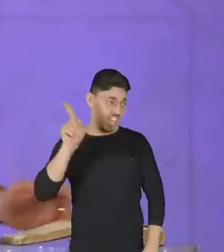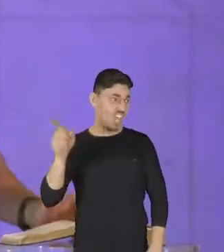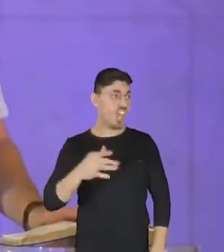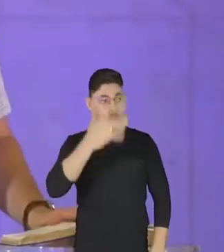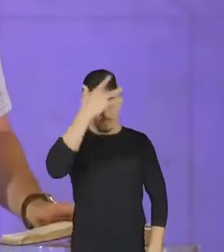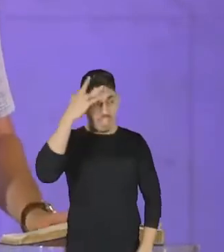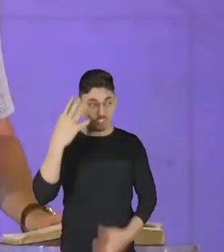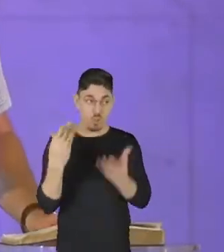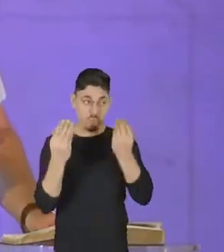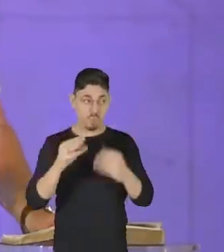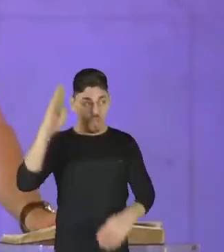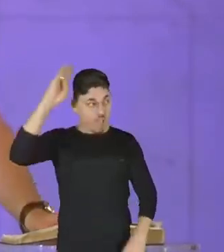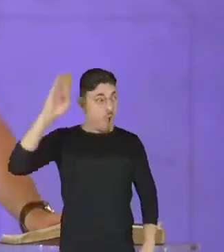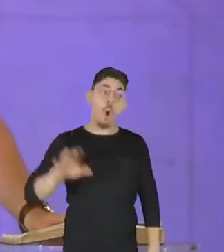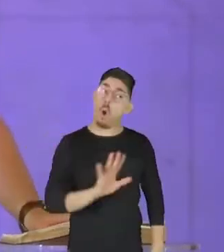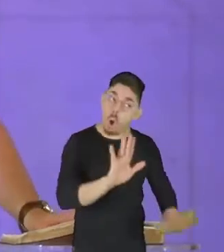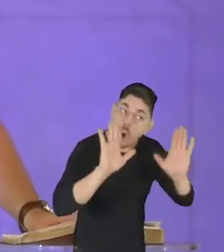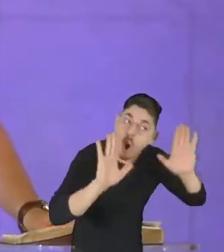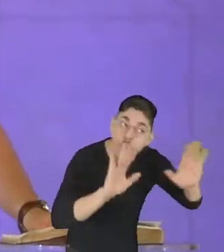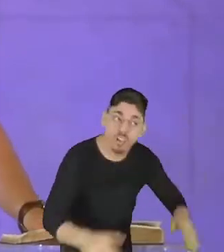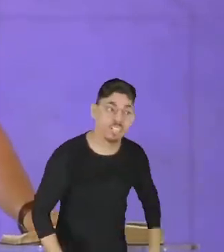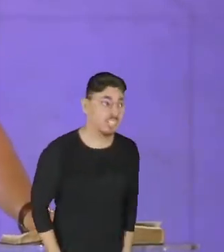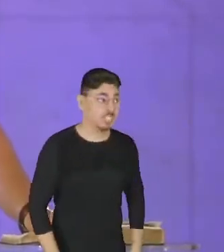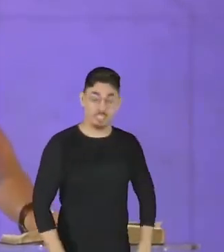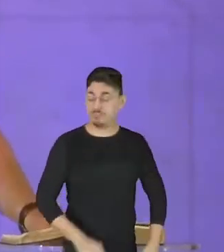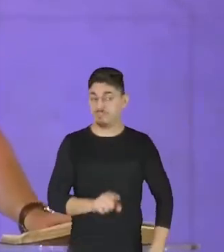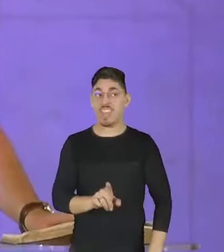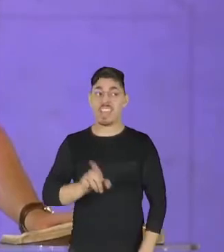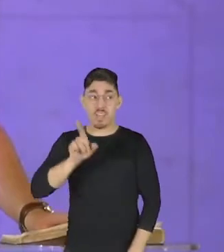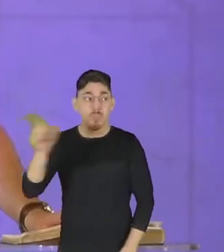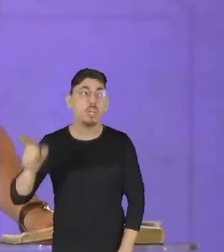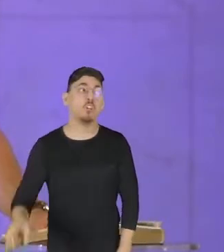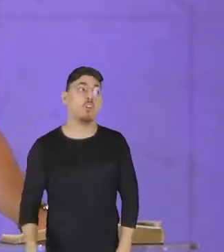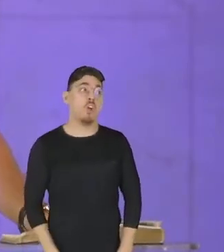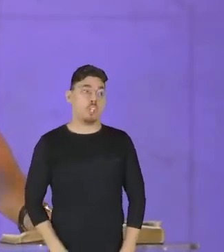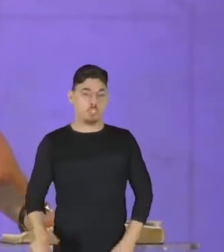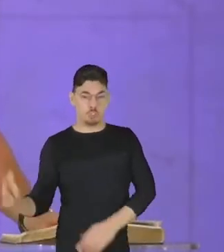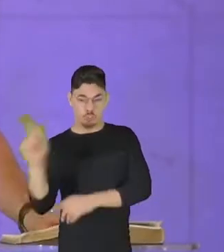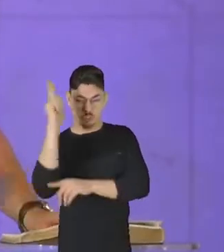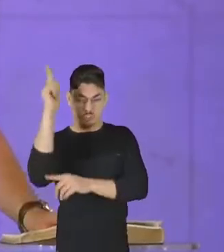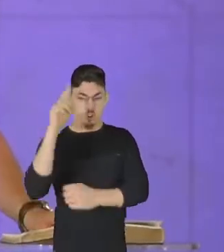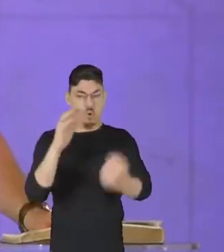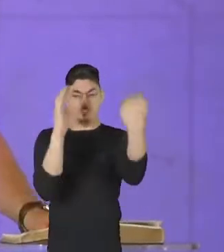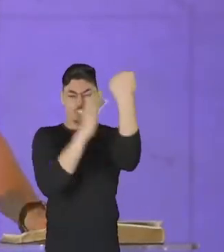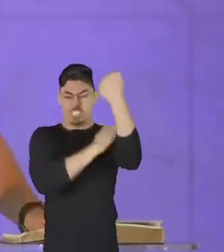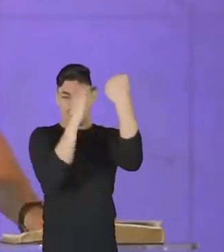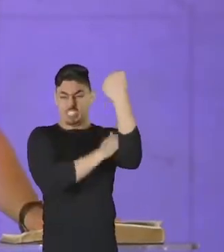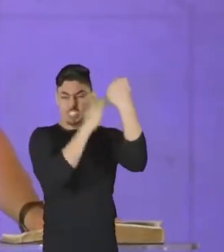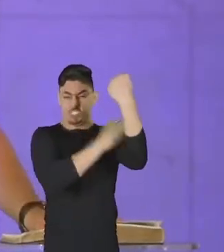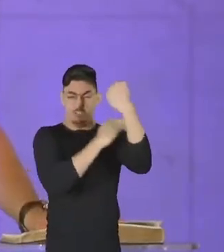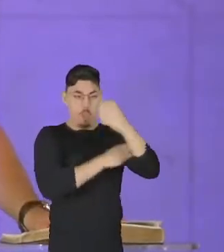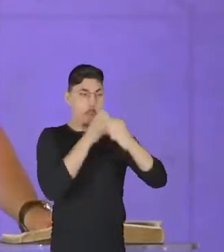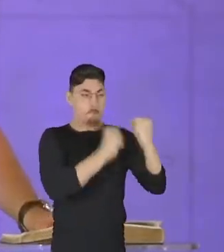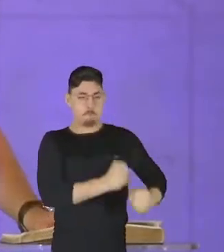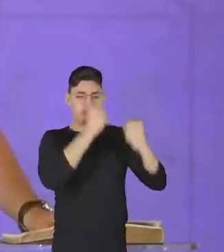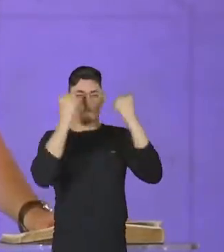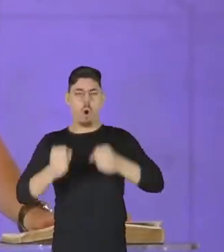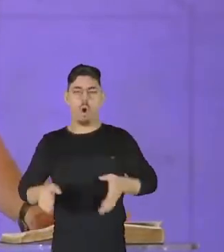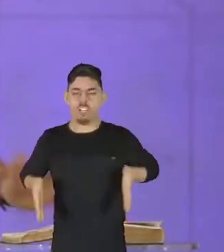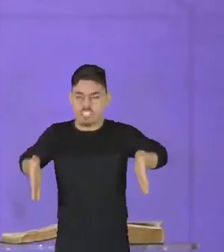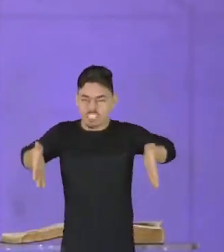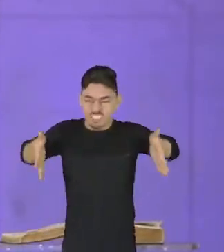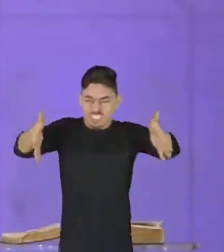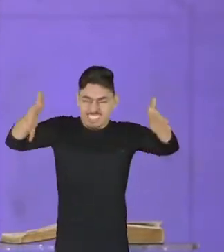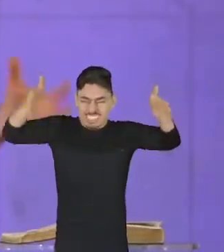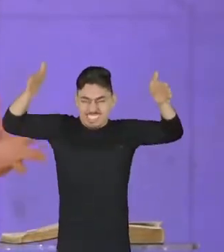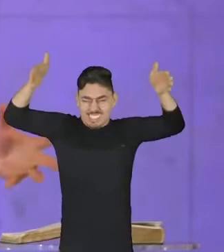tem gente lá, e olha o seguinte, tem gente lá, e não é assim qualquer gente, é gente muito forte, é gente poderosa, com muros que vão até o